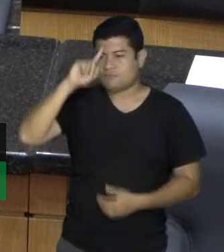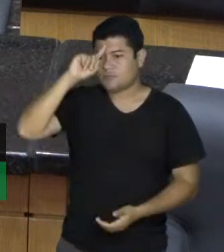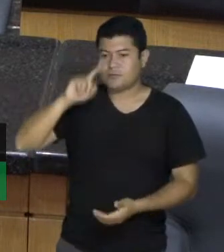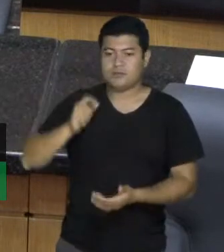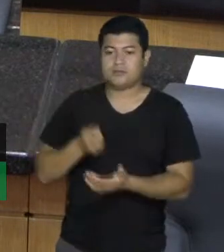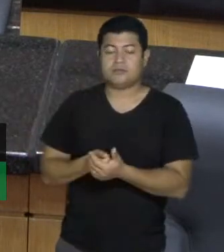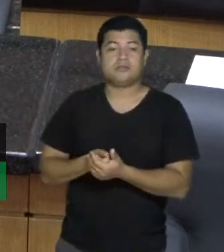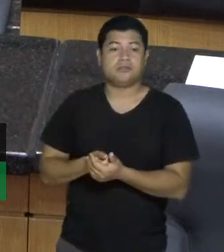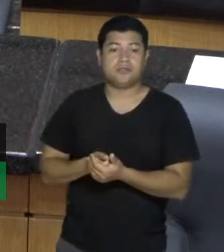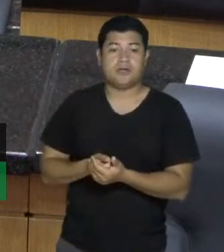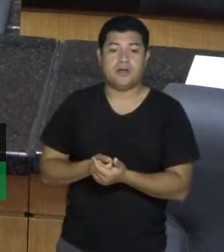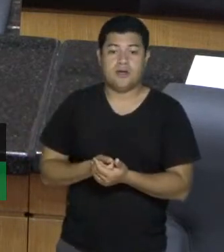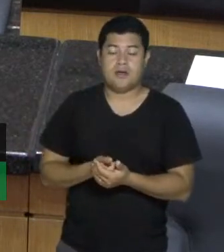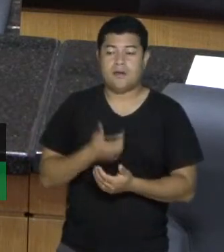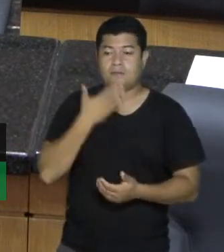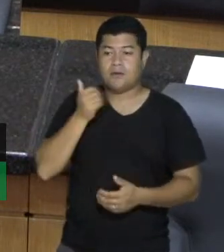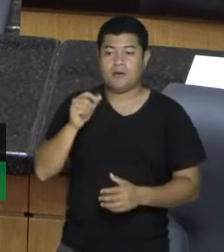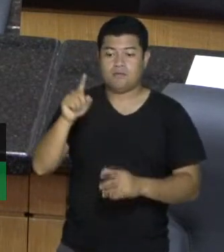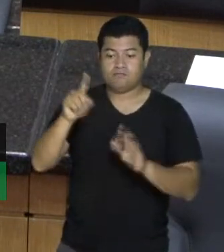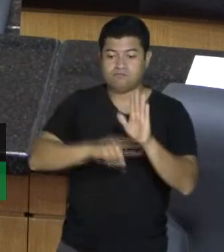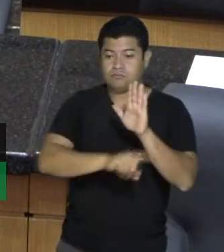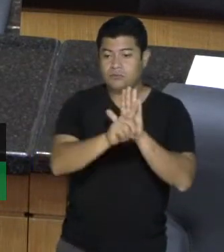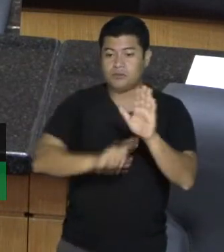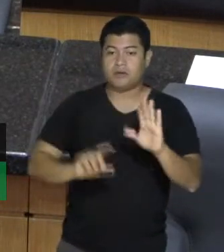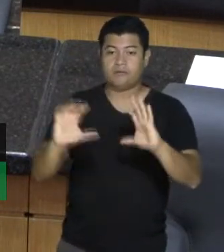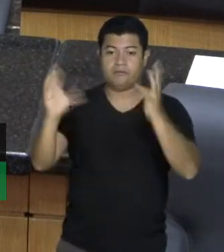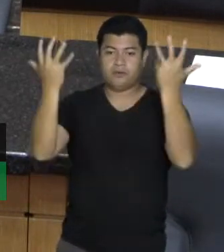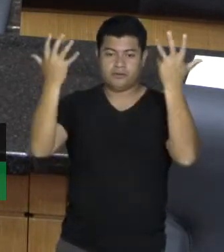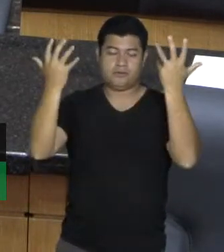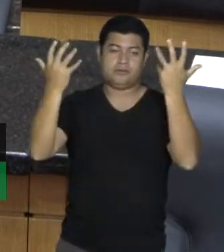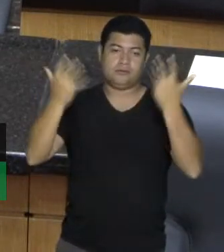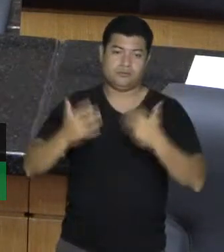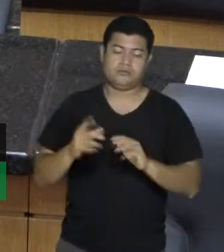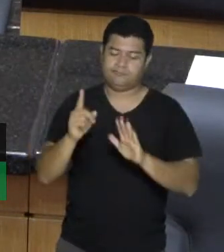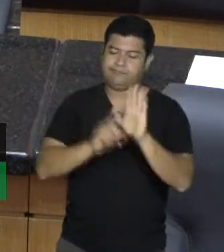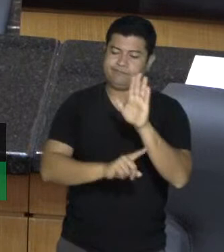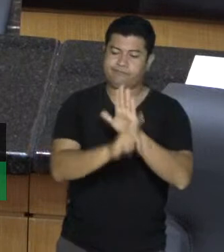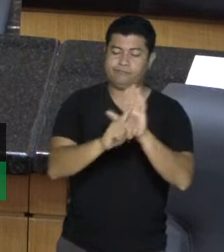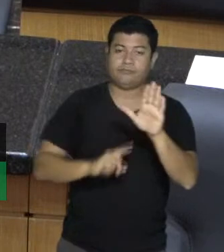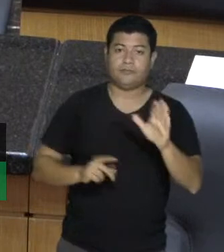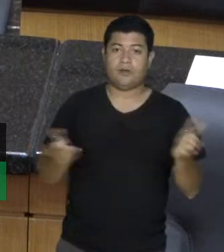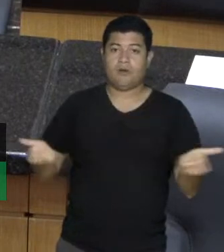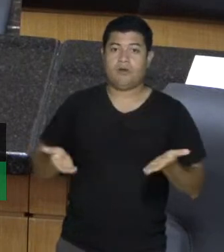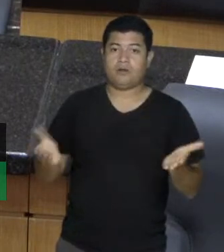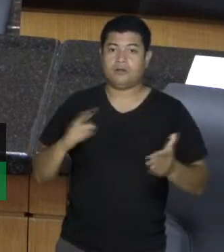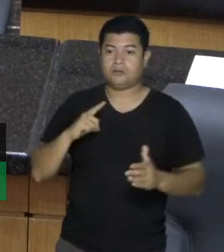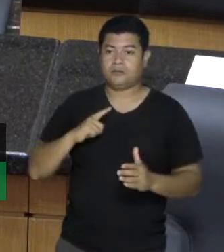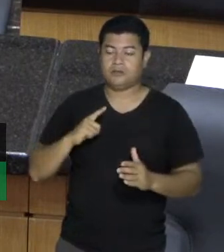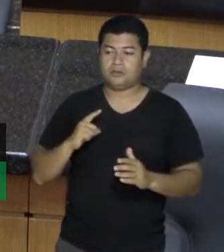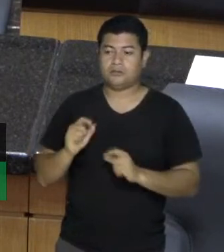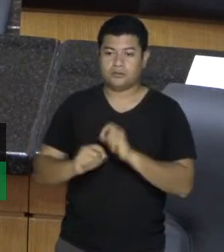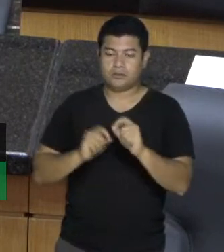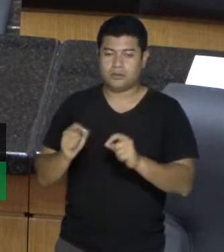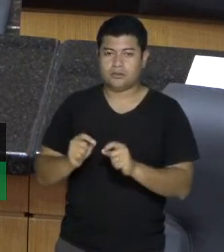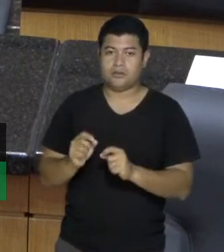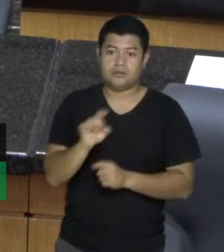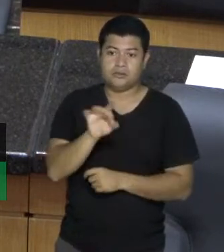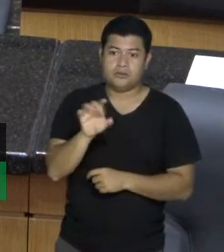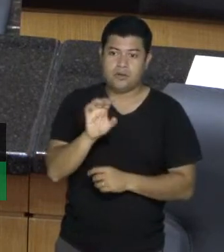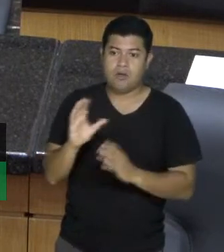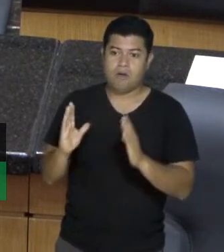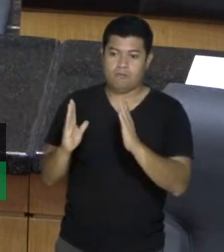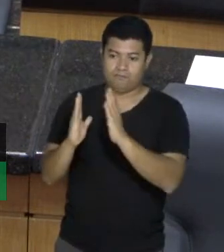festividades do município o rodeio passa por uma situação muito difícil hoje haverá uma missa na igreja matriz com a participação do coral são